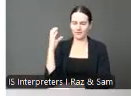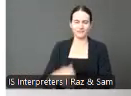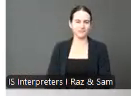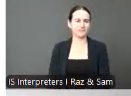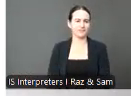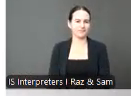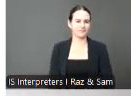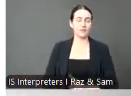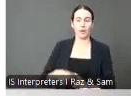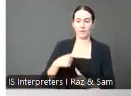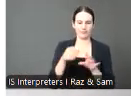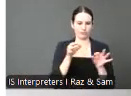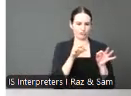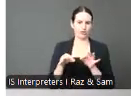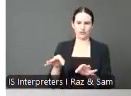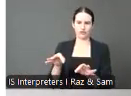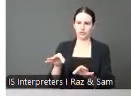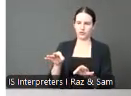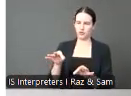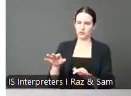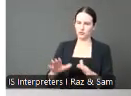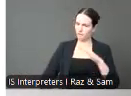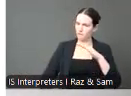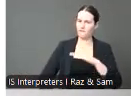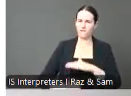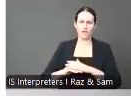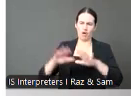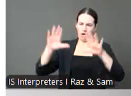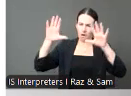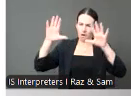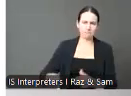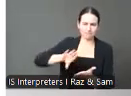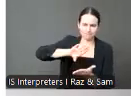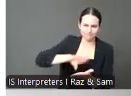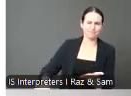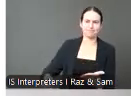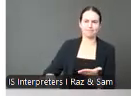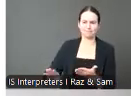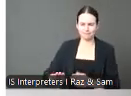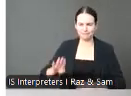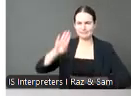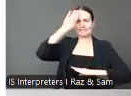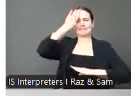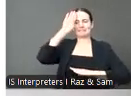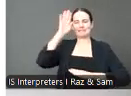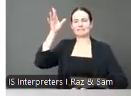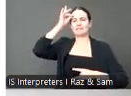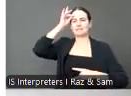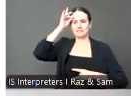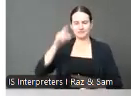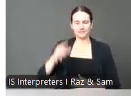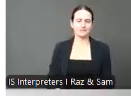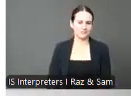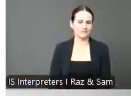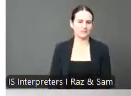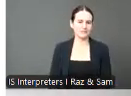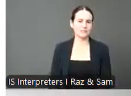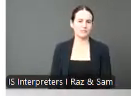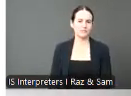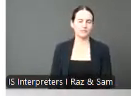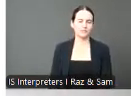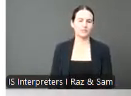de fortalecimento de luta contra as doenças, com a alimentação dos sistemas ligados ao sistema de